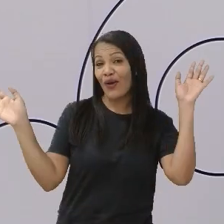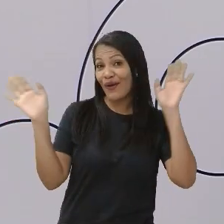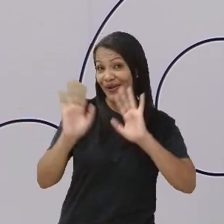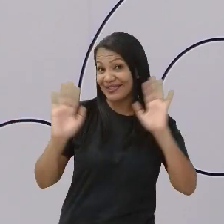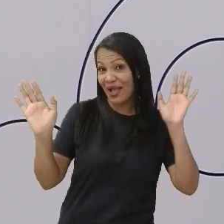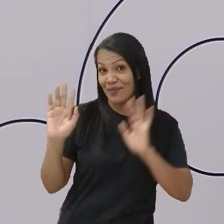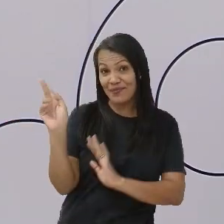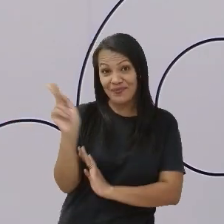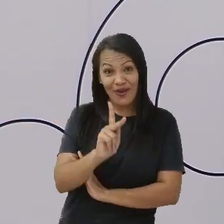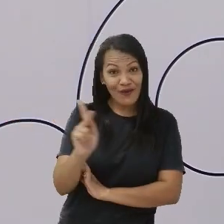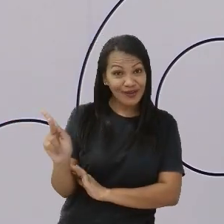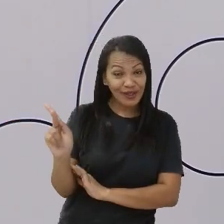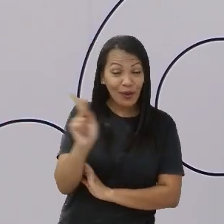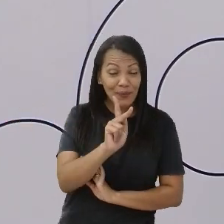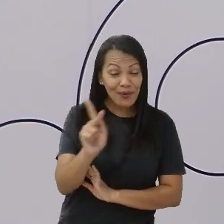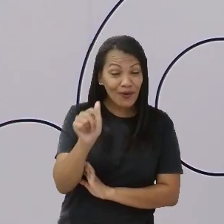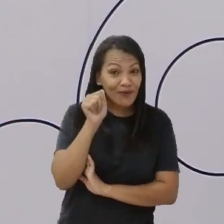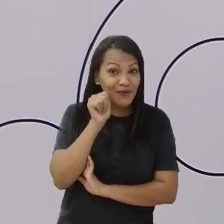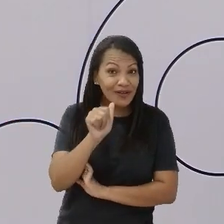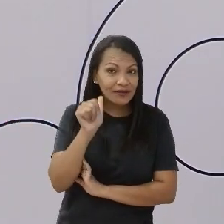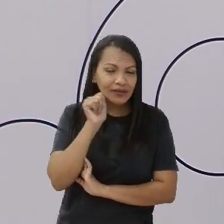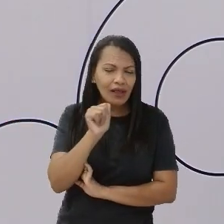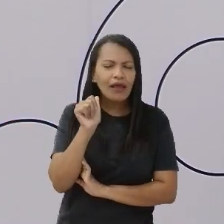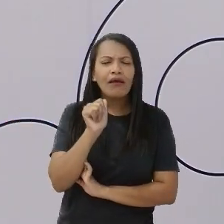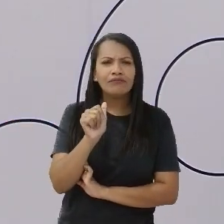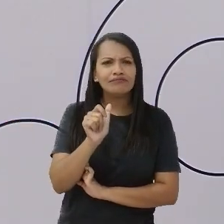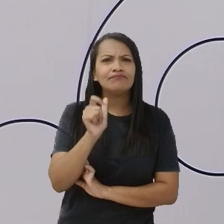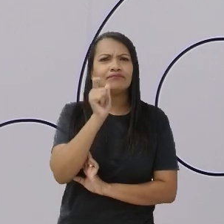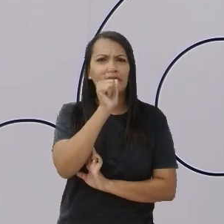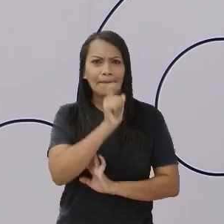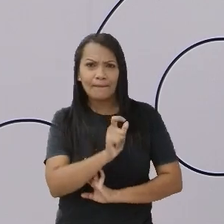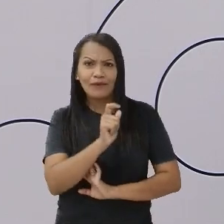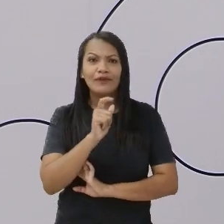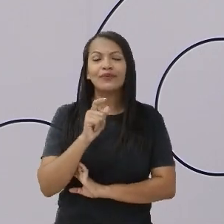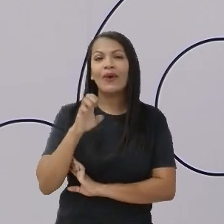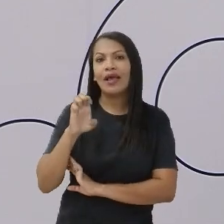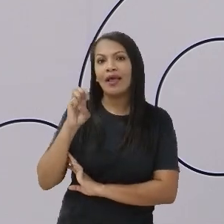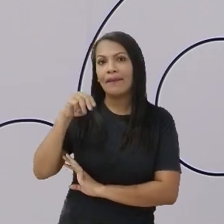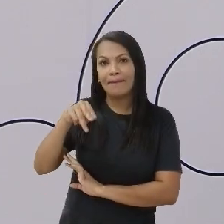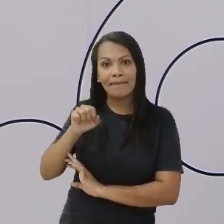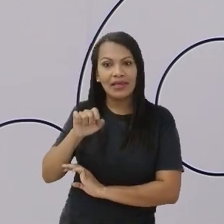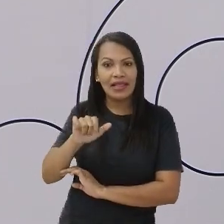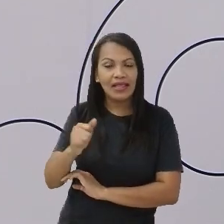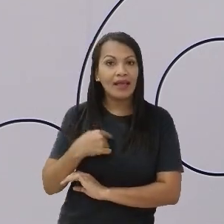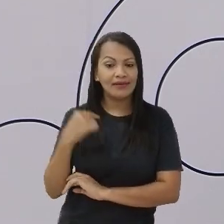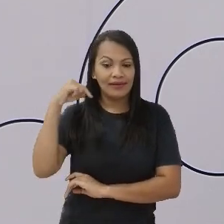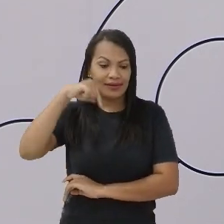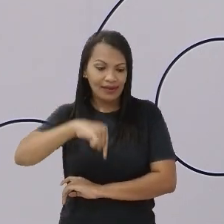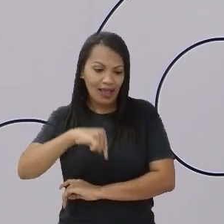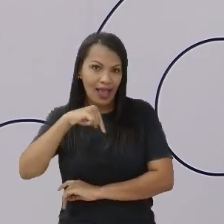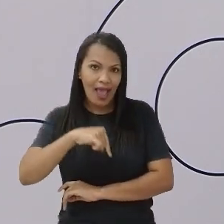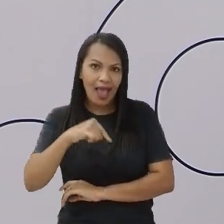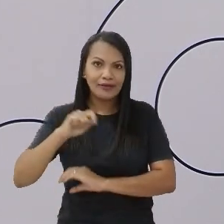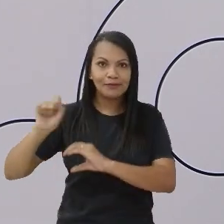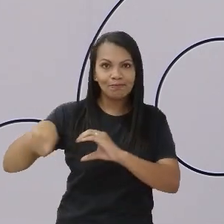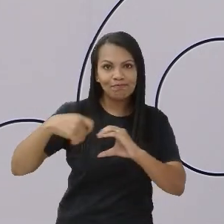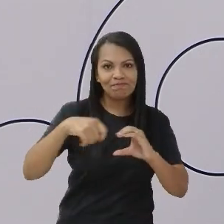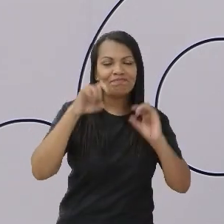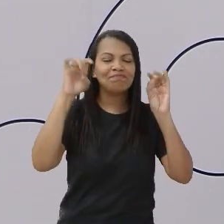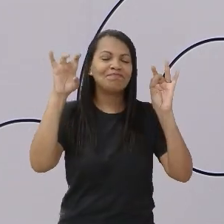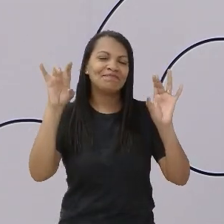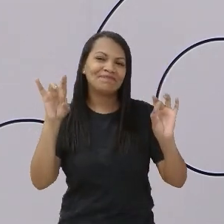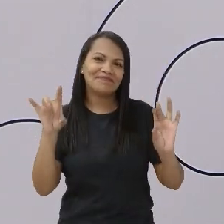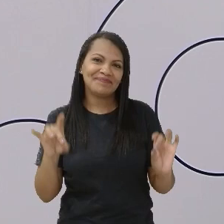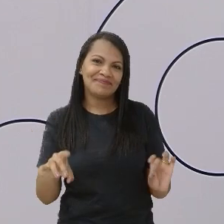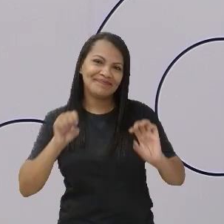Olá, professores e professoras! Eu sou a professora Emília e estamos aqui para mais um episódio